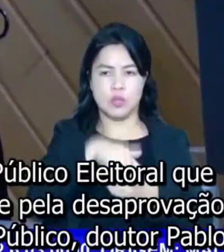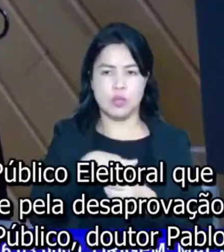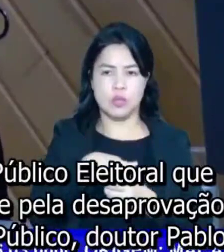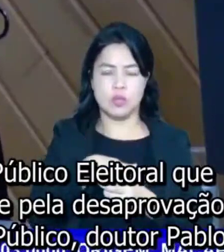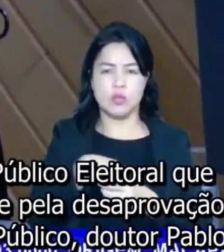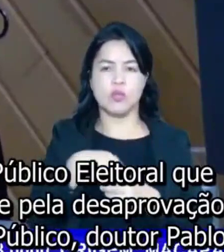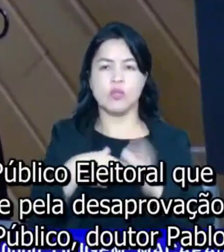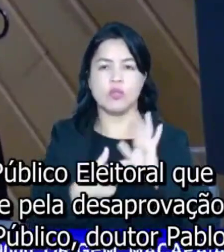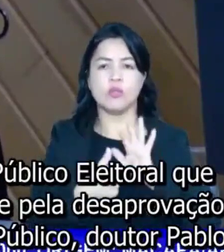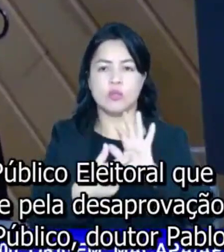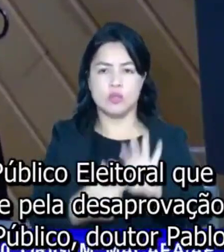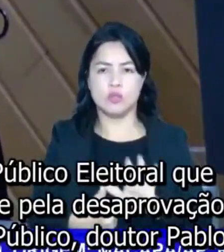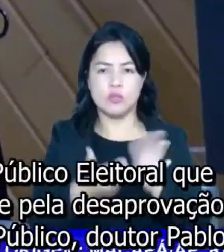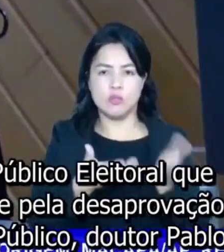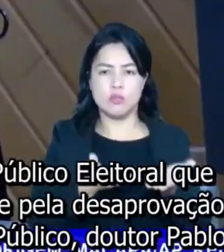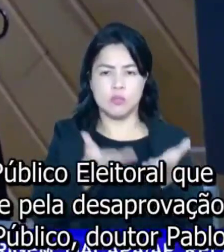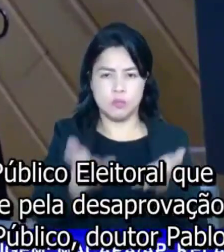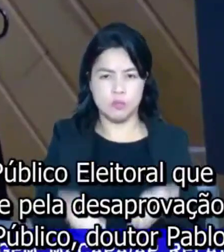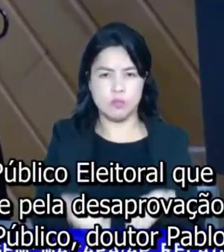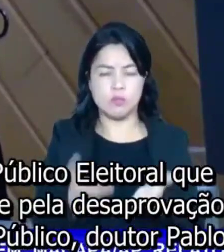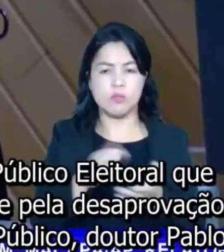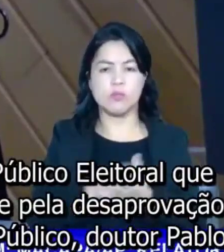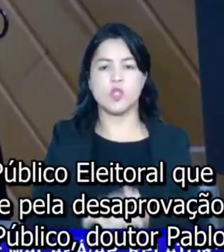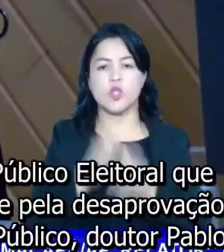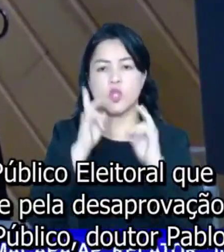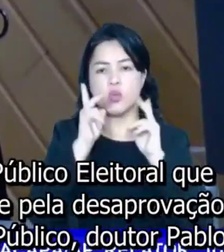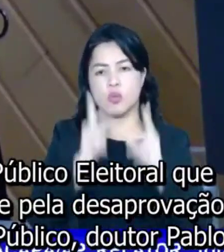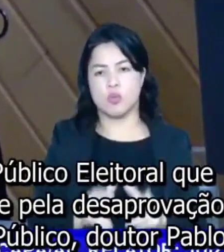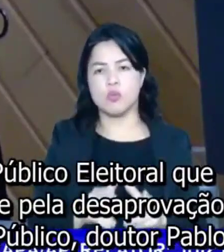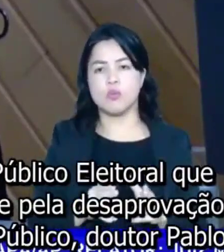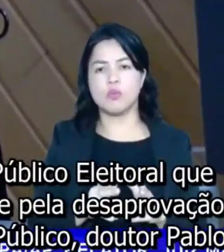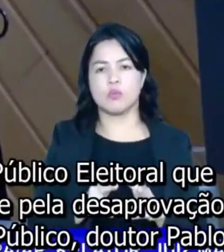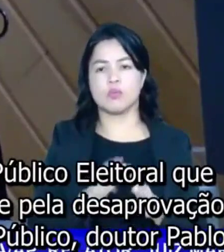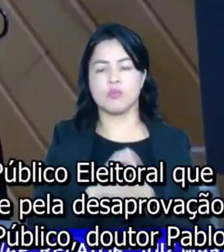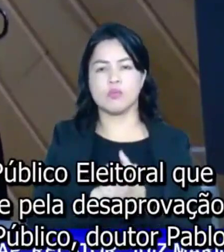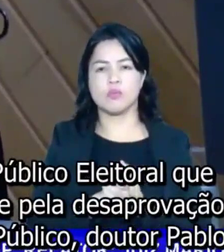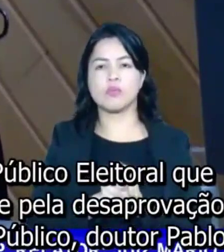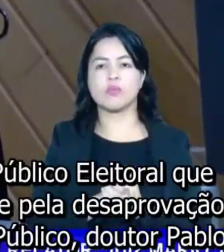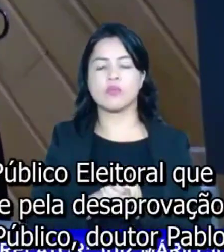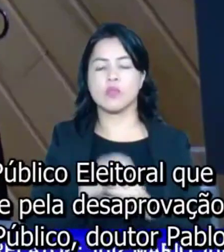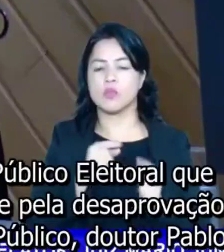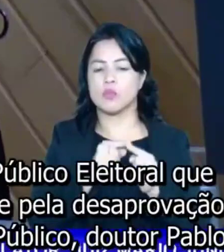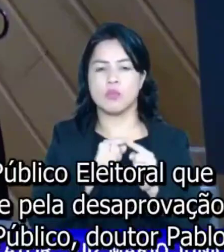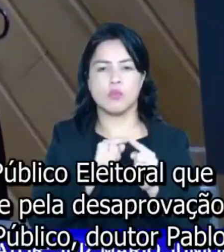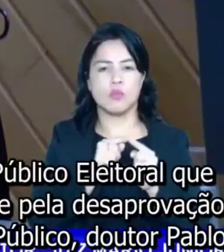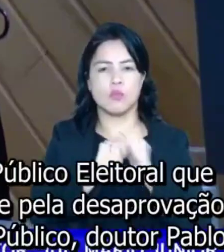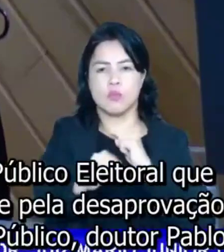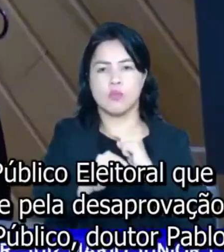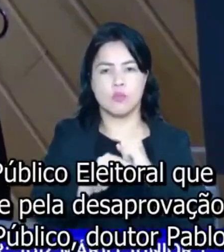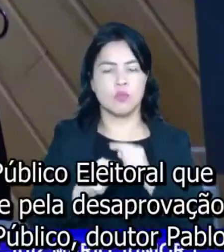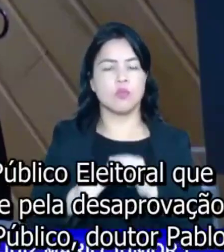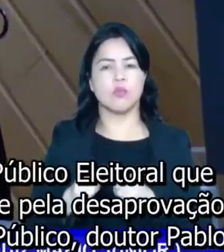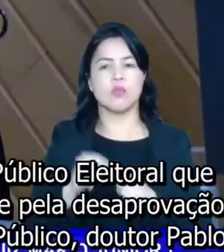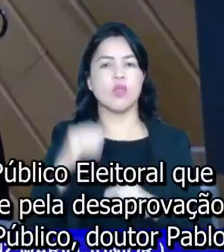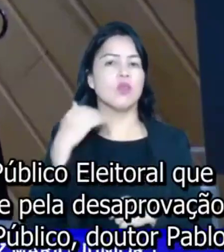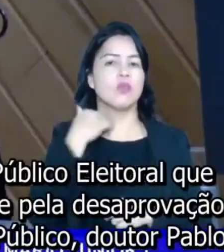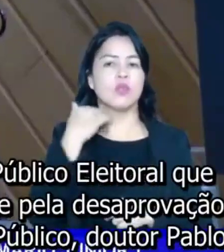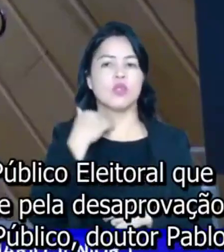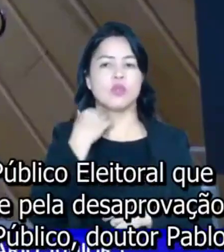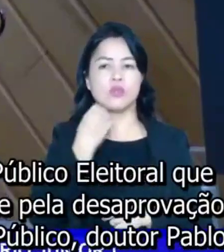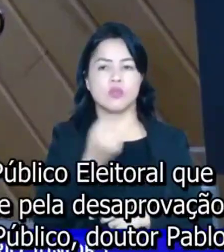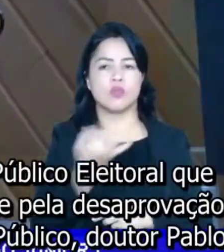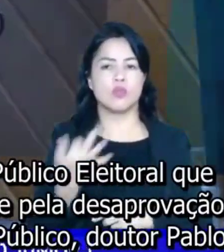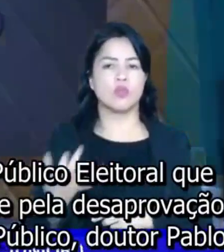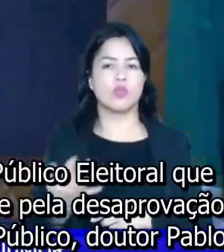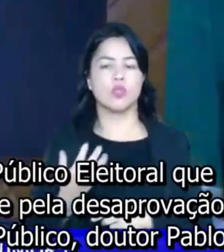apresentou o judicioso parecer, se manifestando igualmente pela desaprovação das contas ao relatório, presidente.